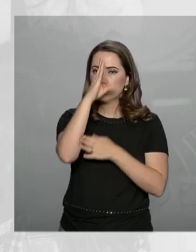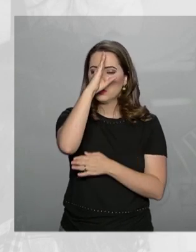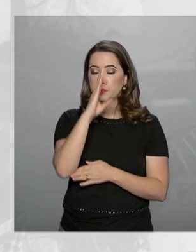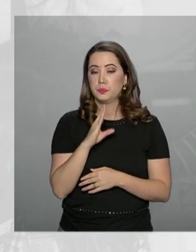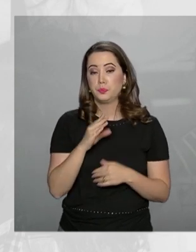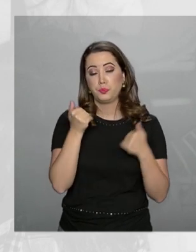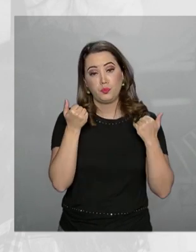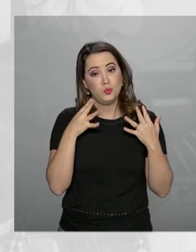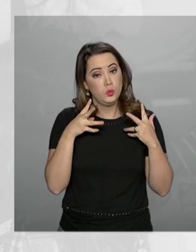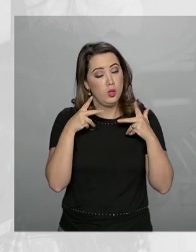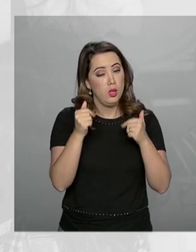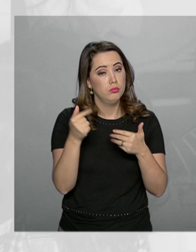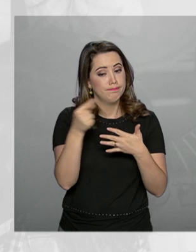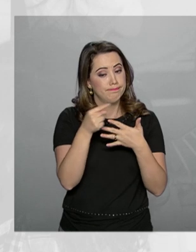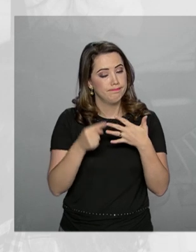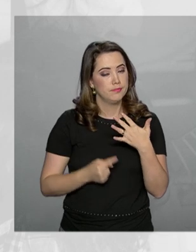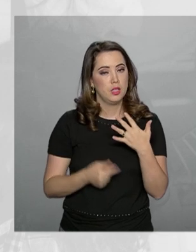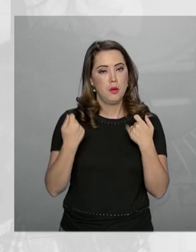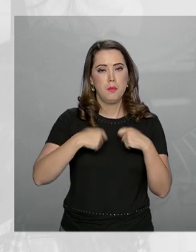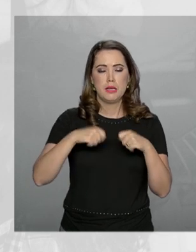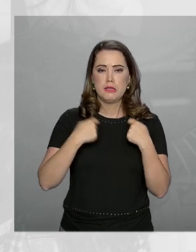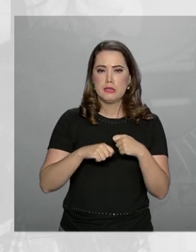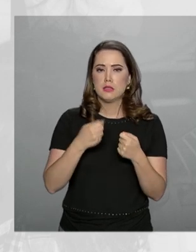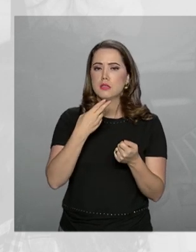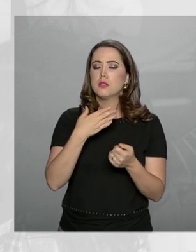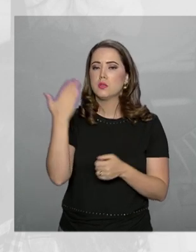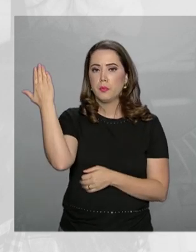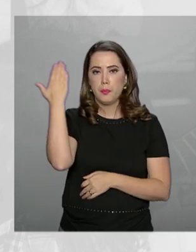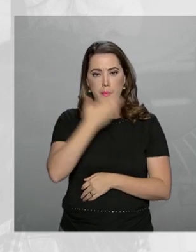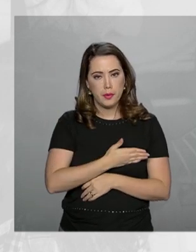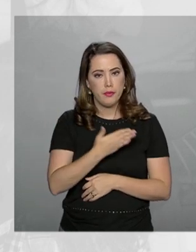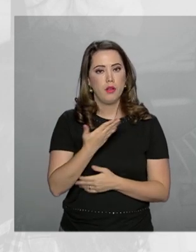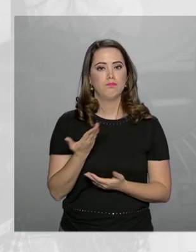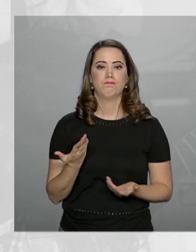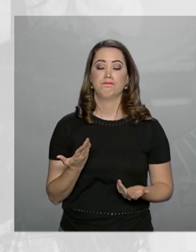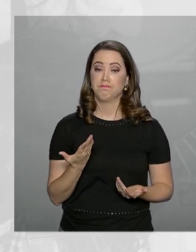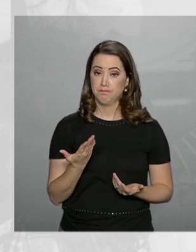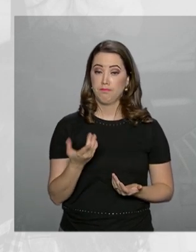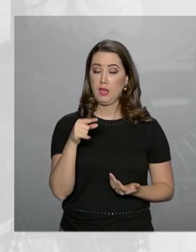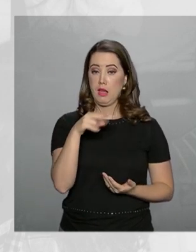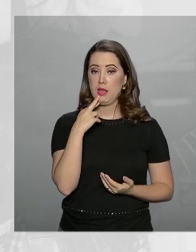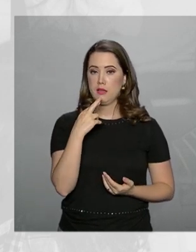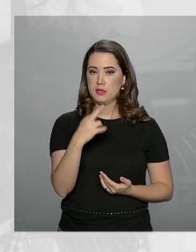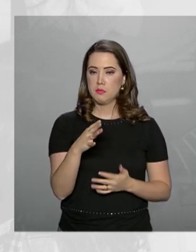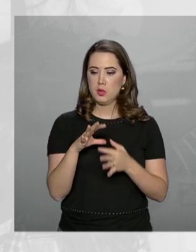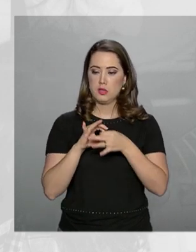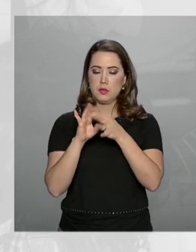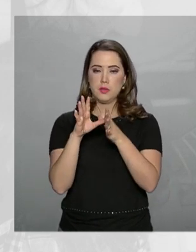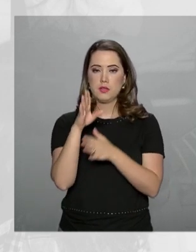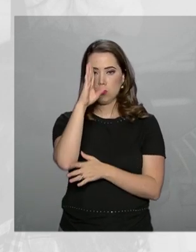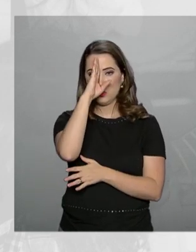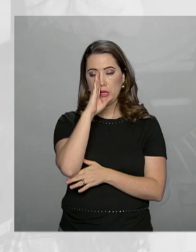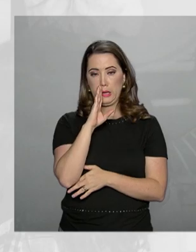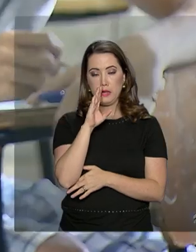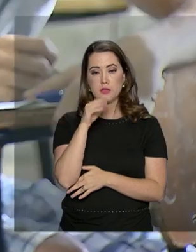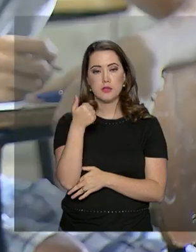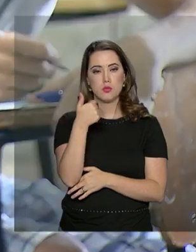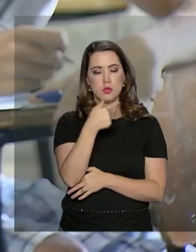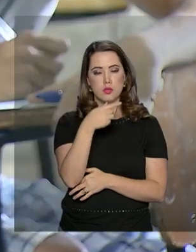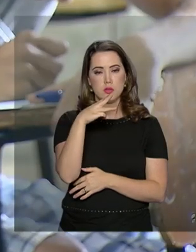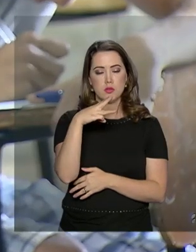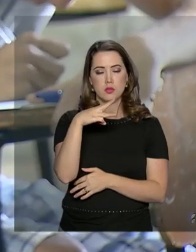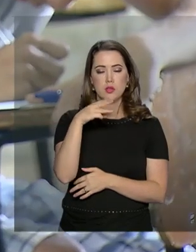isenção. Em todos esses casos, é preciso comprovação. O resultado da isenção sai no dia 17 de abril.